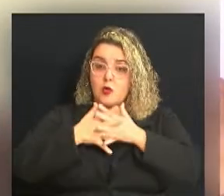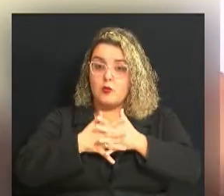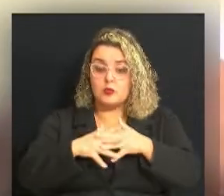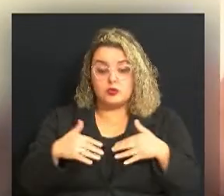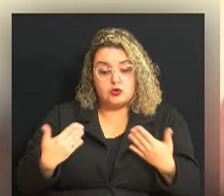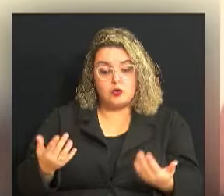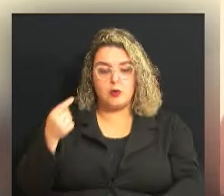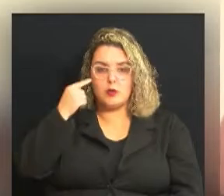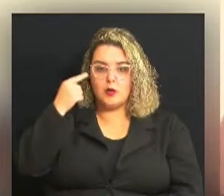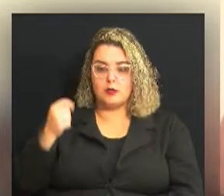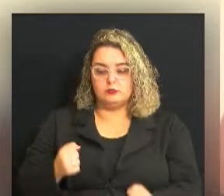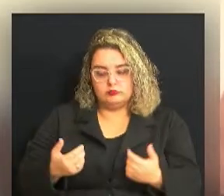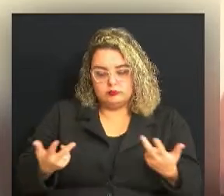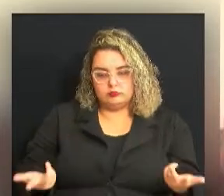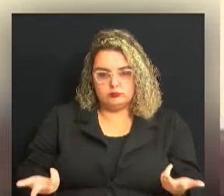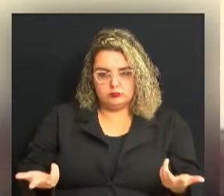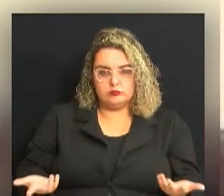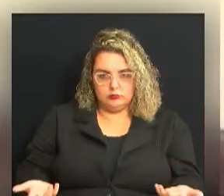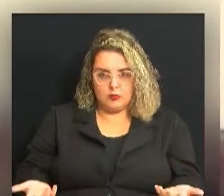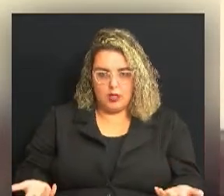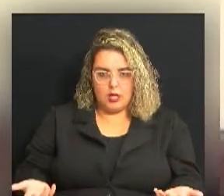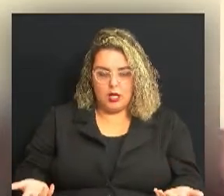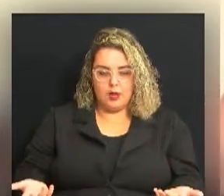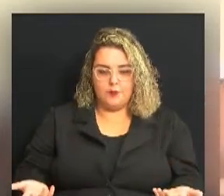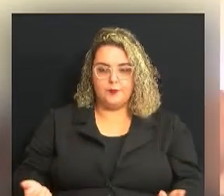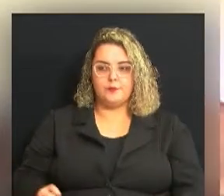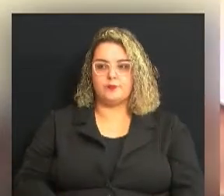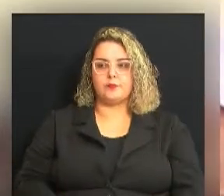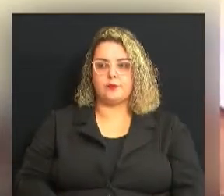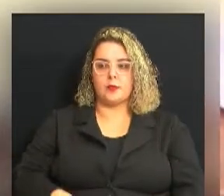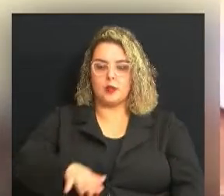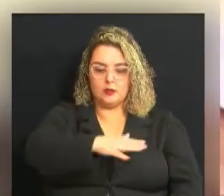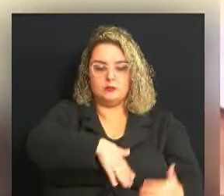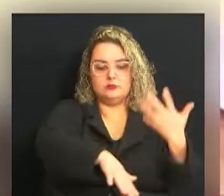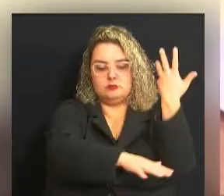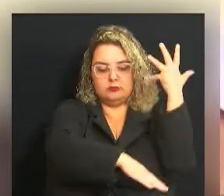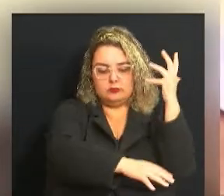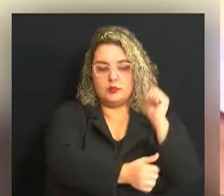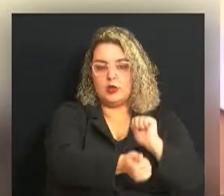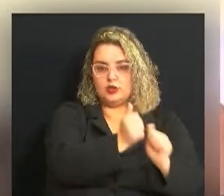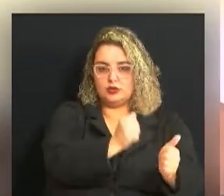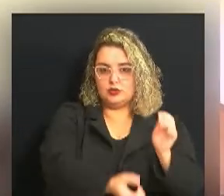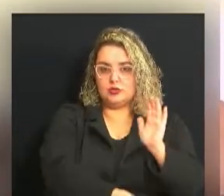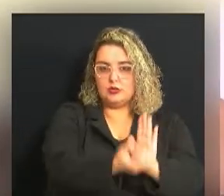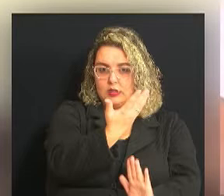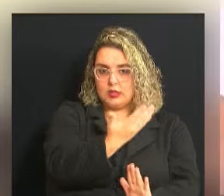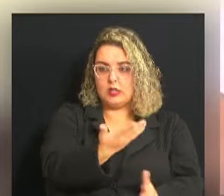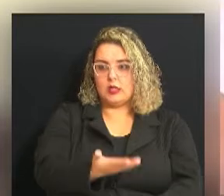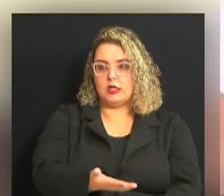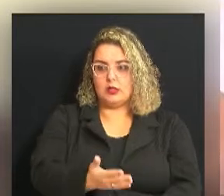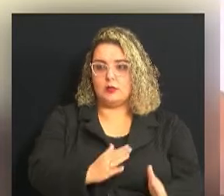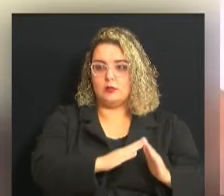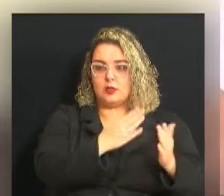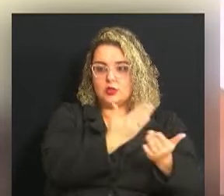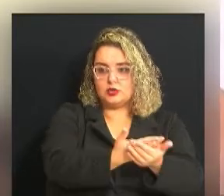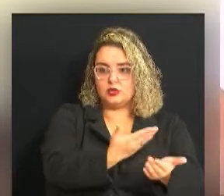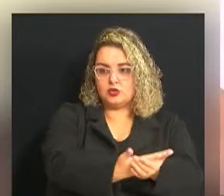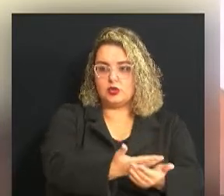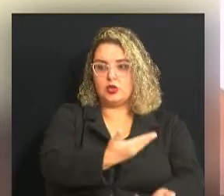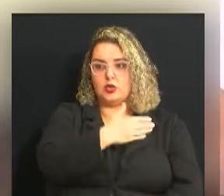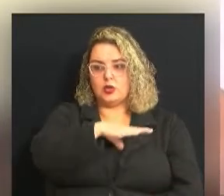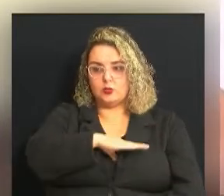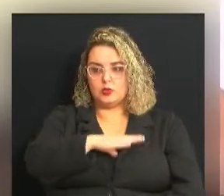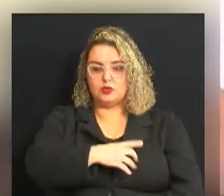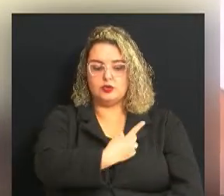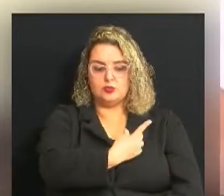a Secretaria de Esporte administra as praças de esporte, que ela foi criada para ser uma escola municipal de esporte desde